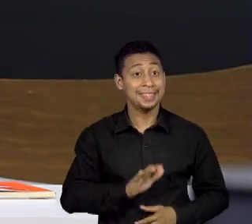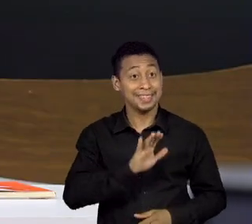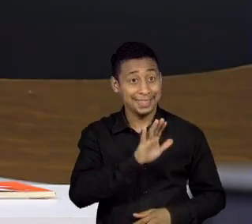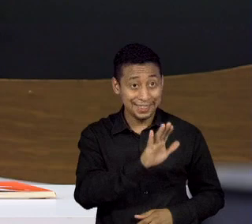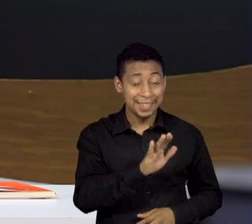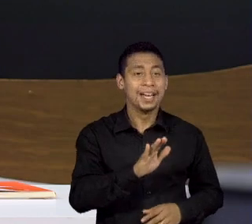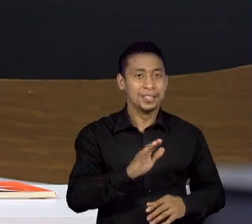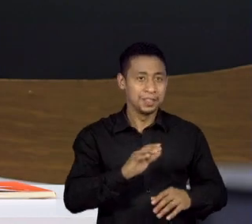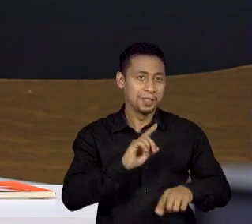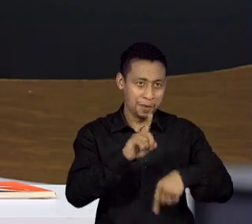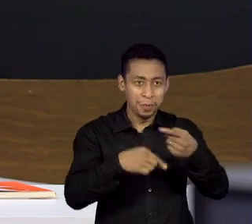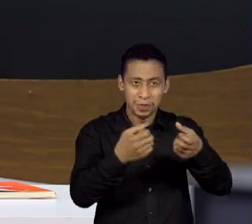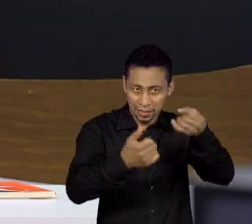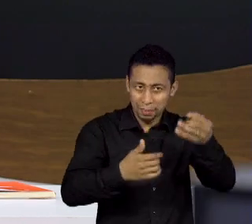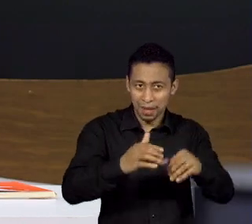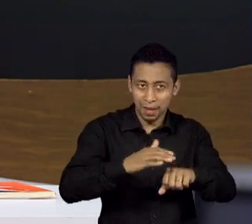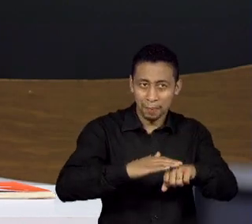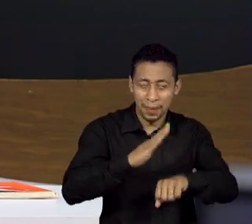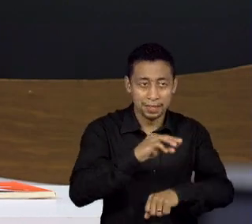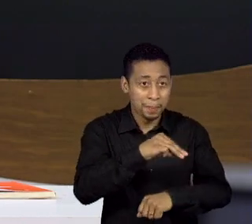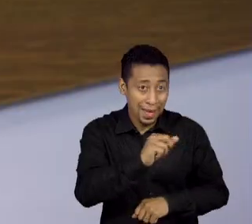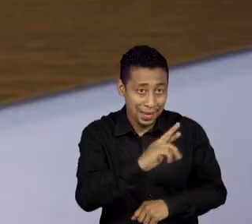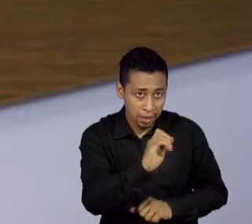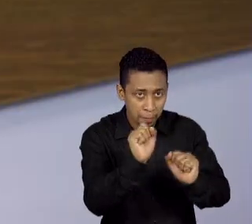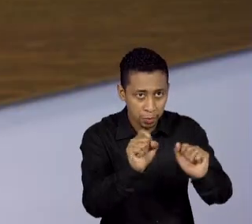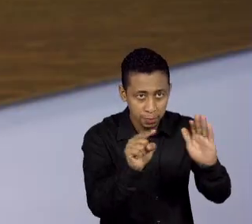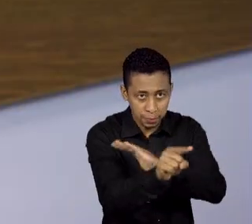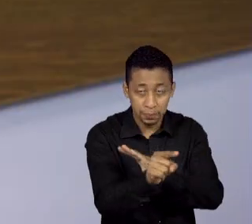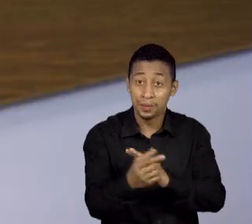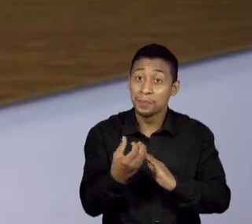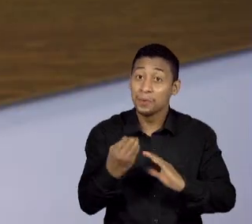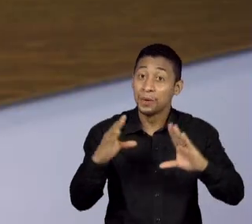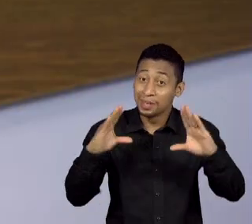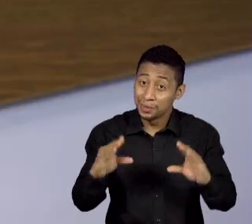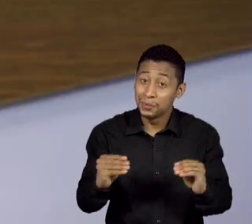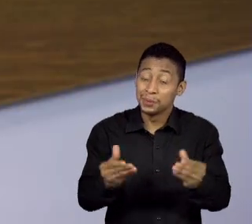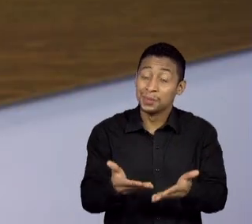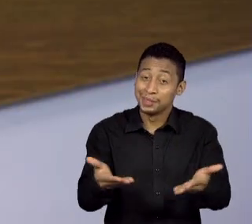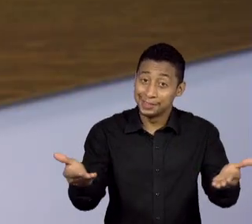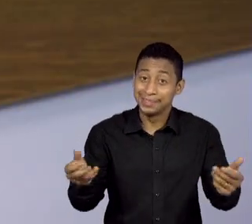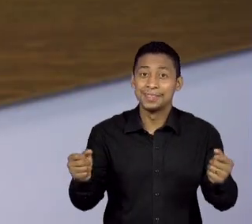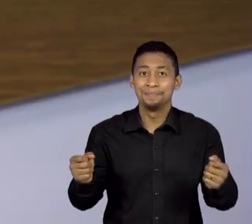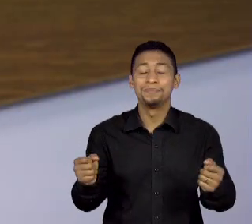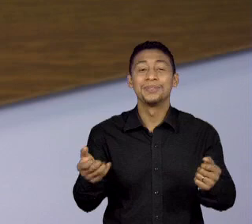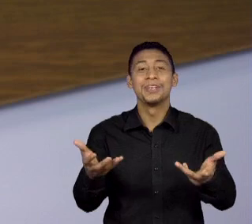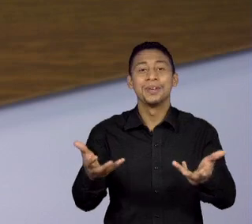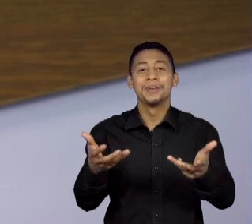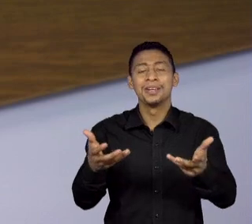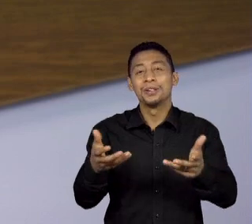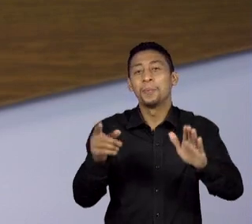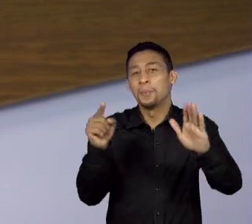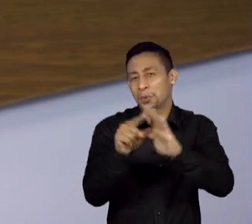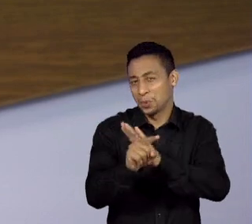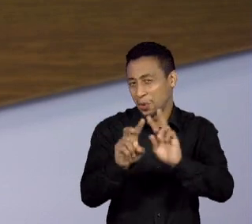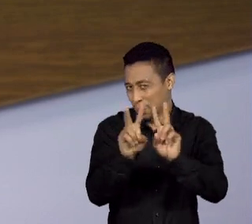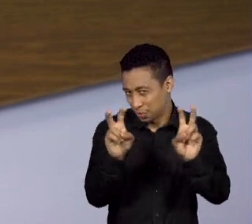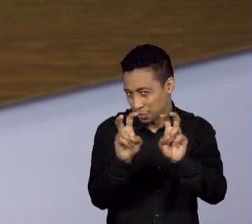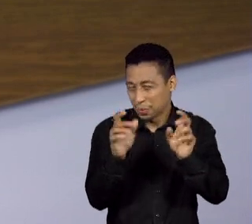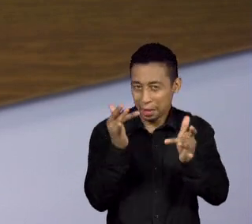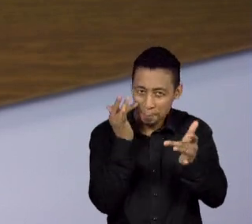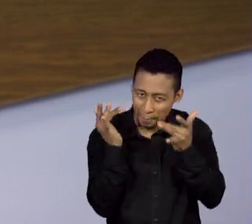vários aspectos da peça. Maria, por favor. Boa noite, gente. Eu queria falar da peça fazendo um